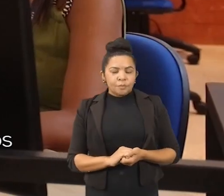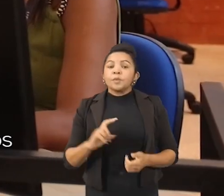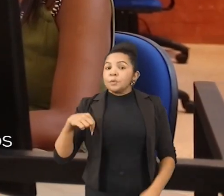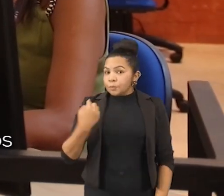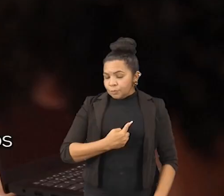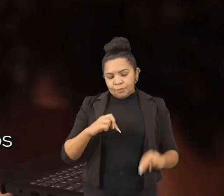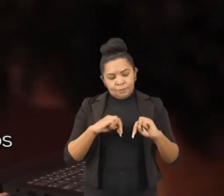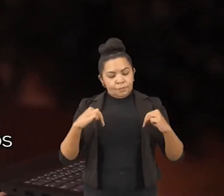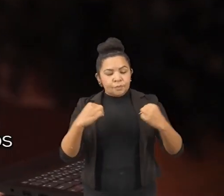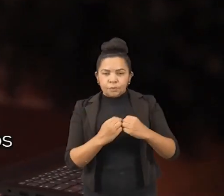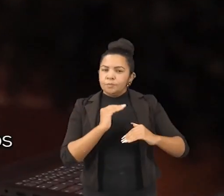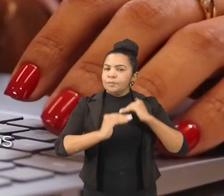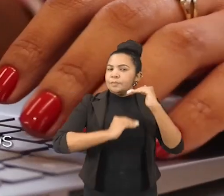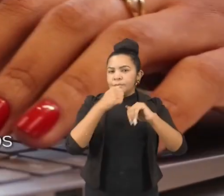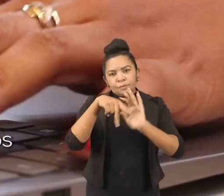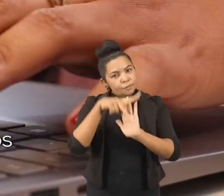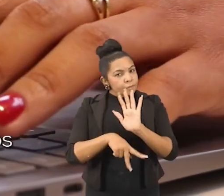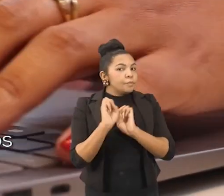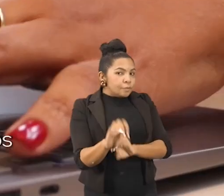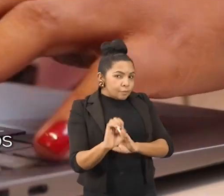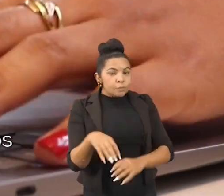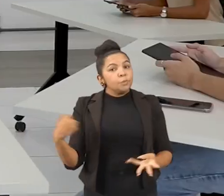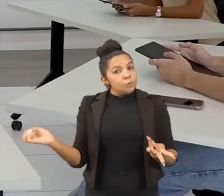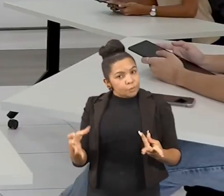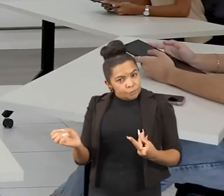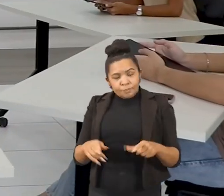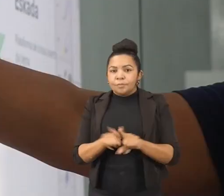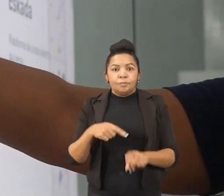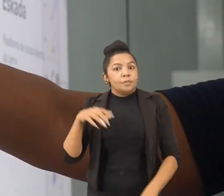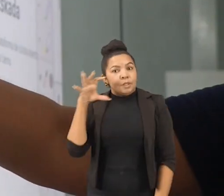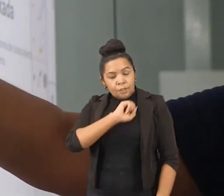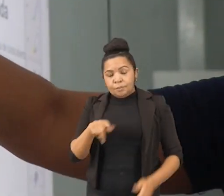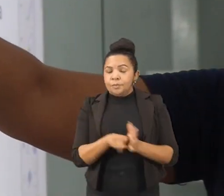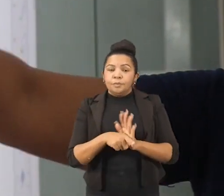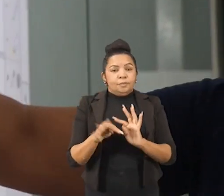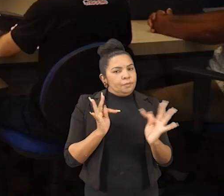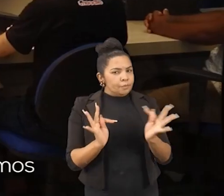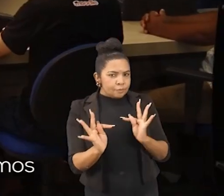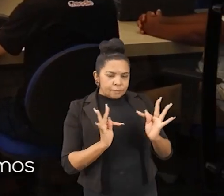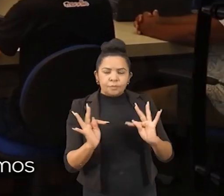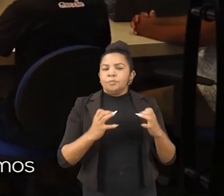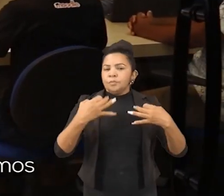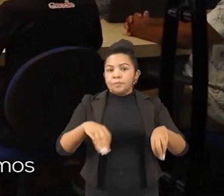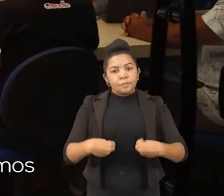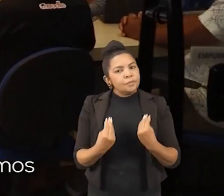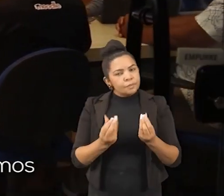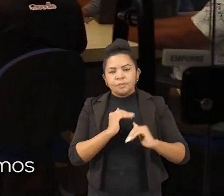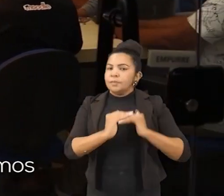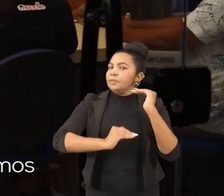Somos um núcleo que desenvolve projetos educacionais inovadores e mediados pela tecnologia.